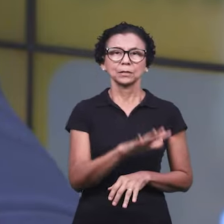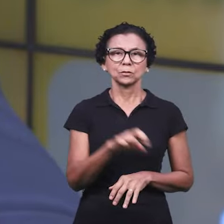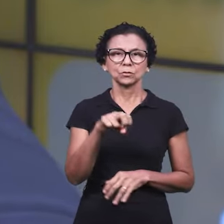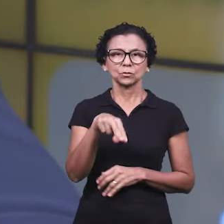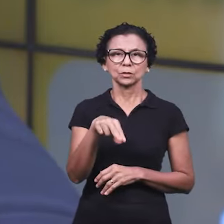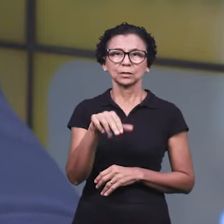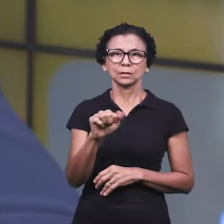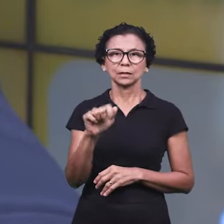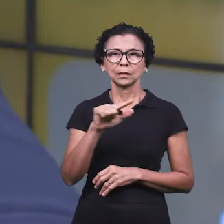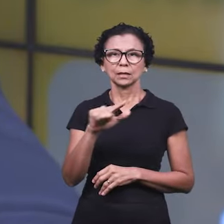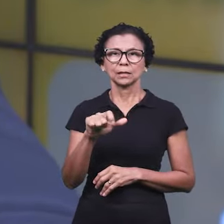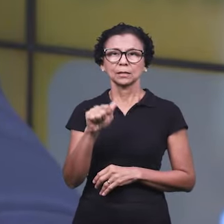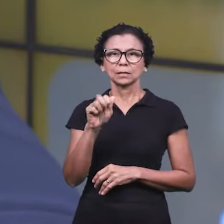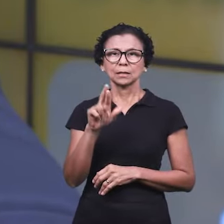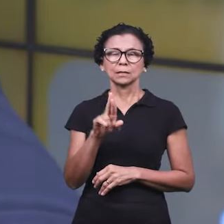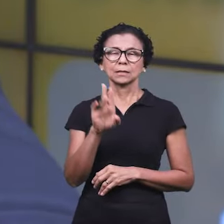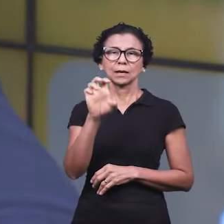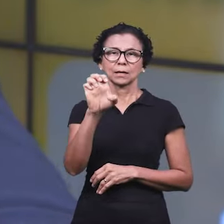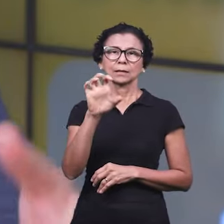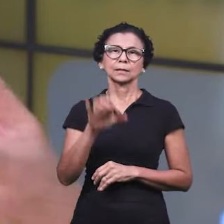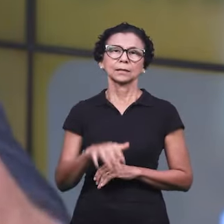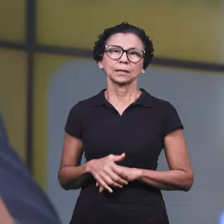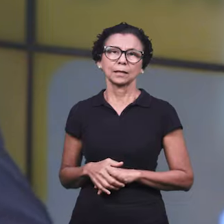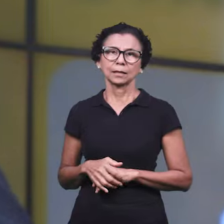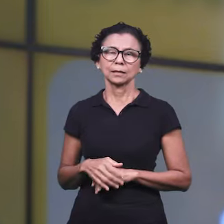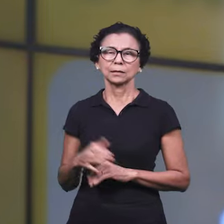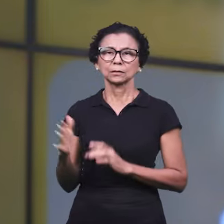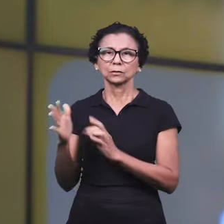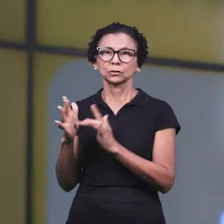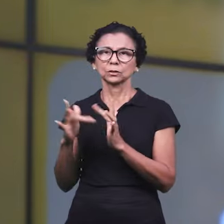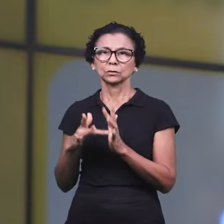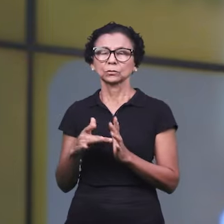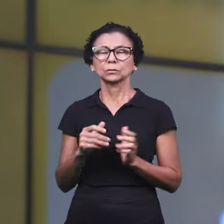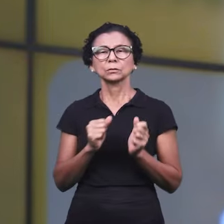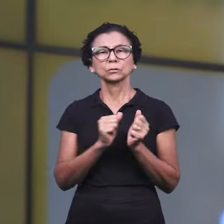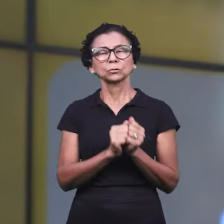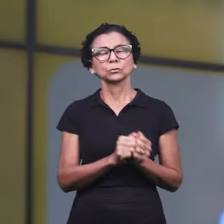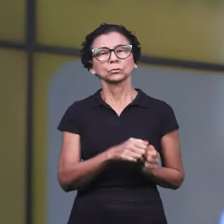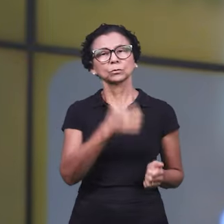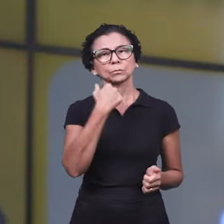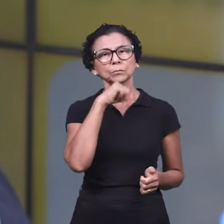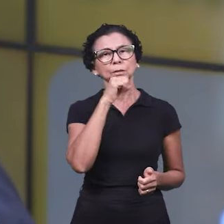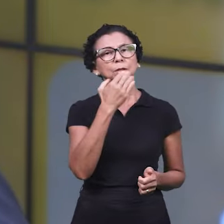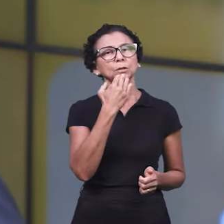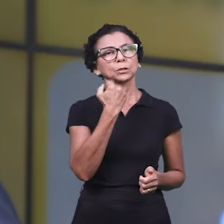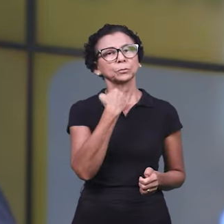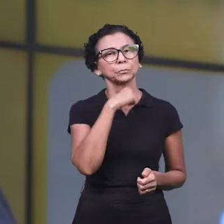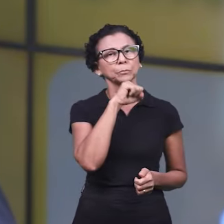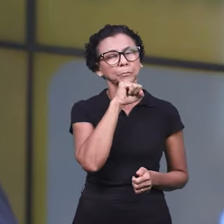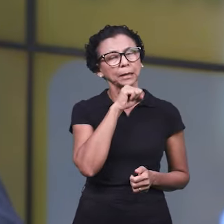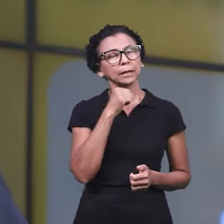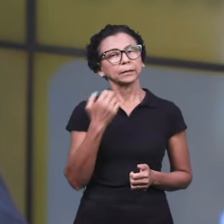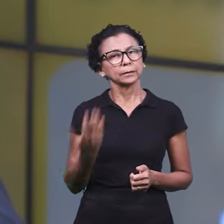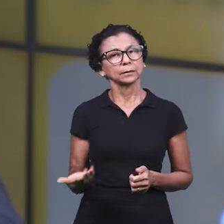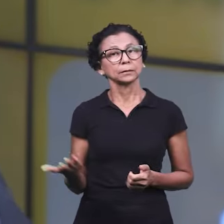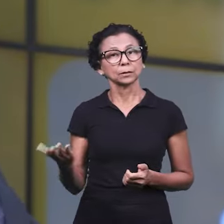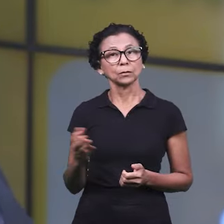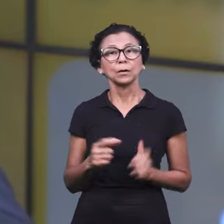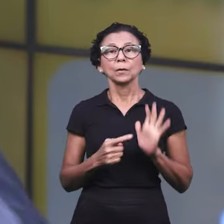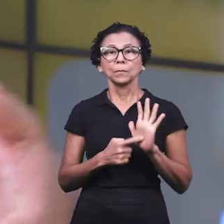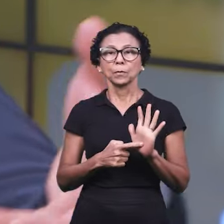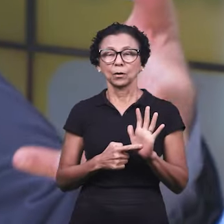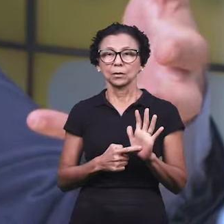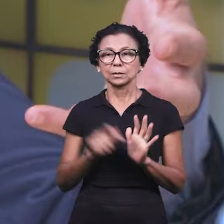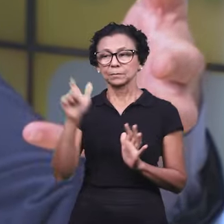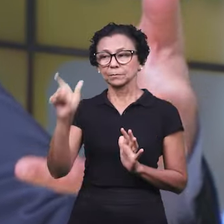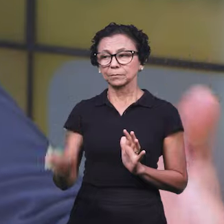sujeito então é o exemplo dele para nós em tudo em tudo então como filho aqui tá aqui um